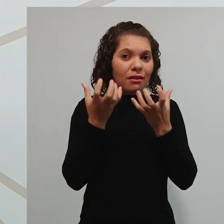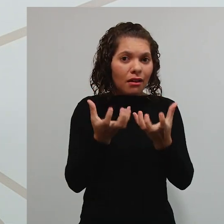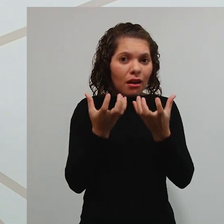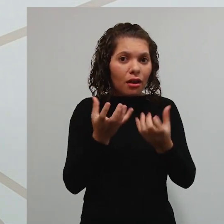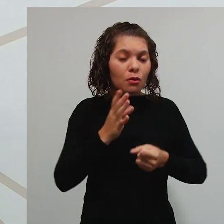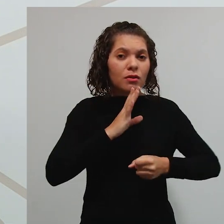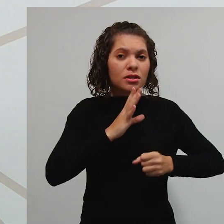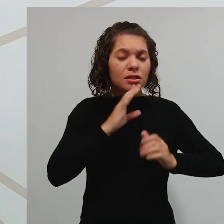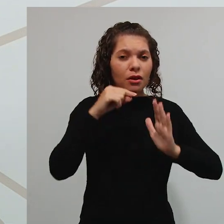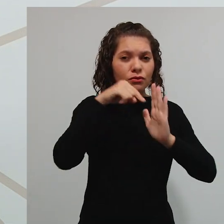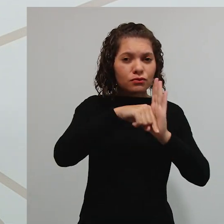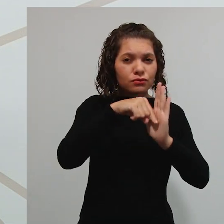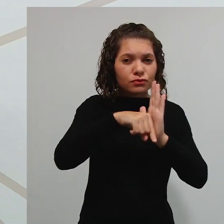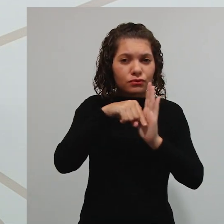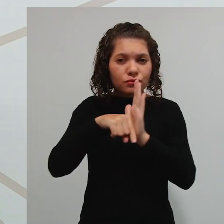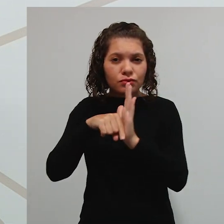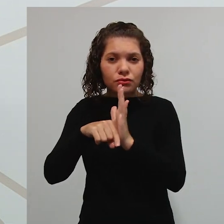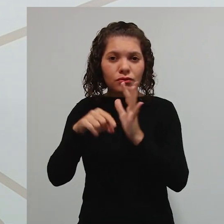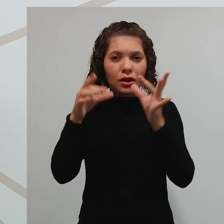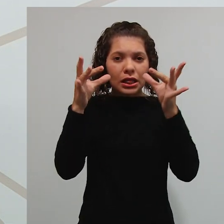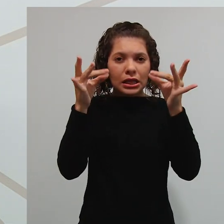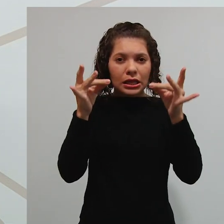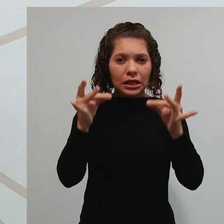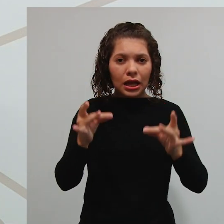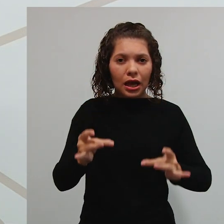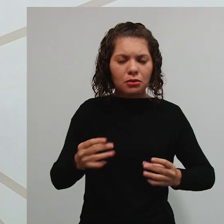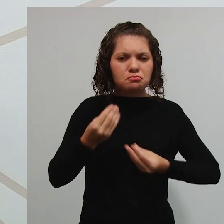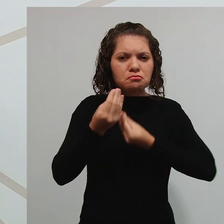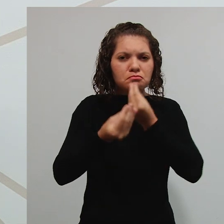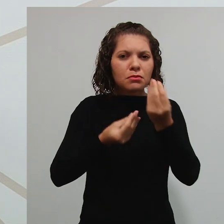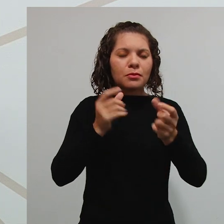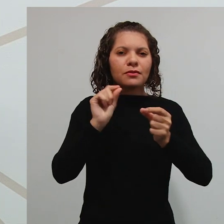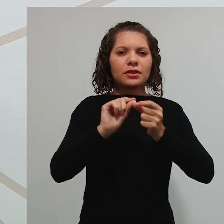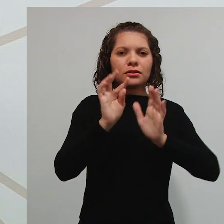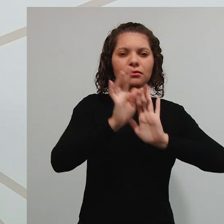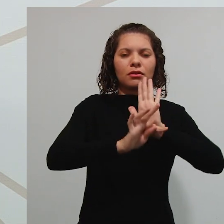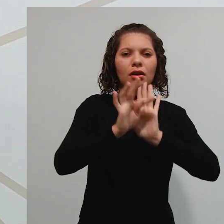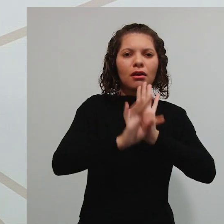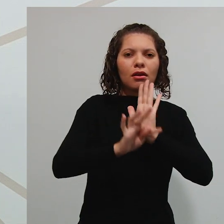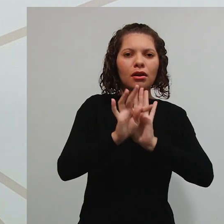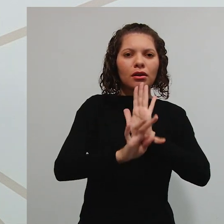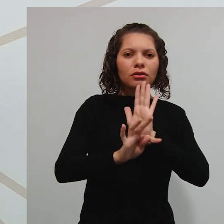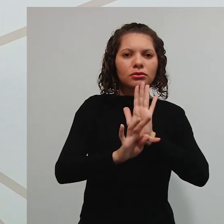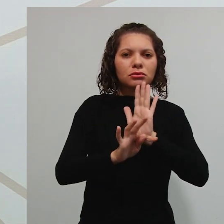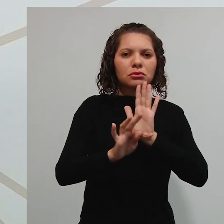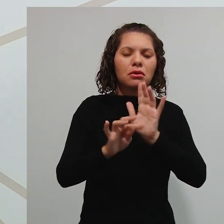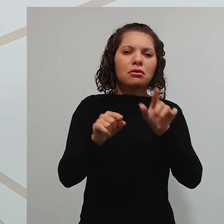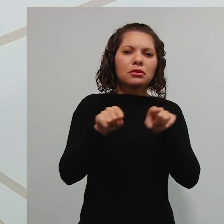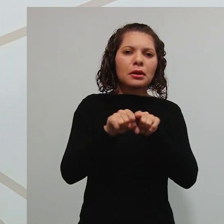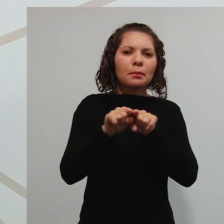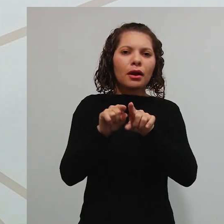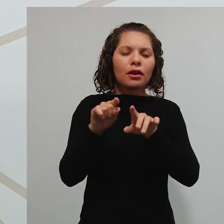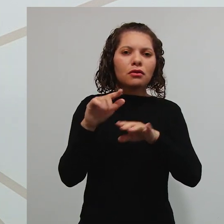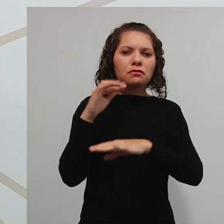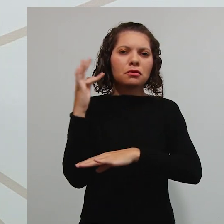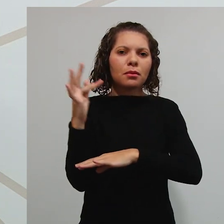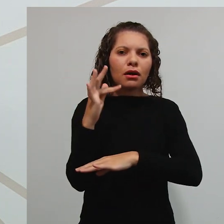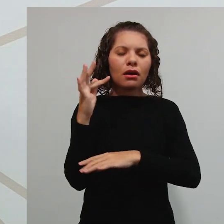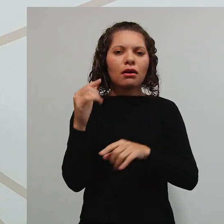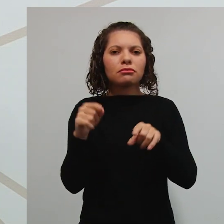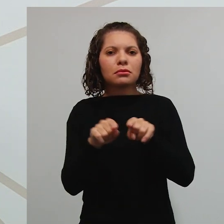conhecer a miúde, em miúdos, as marcas de um texto científico, ou seja, o que confere formalidade